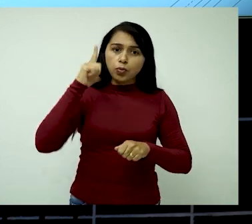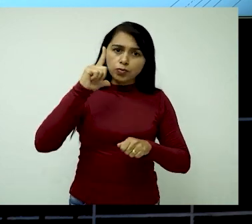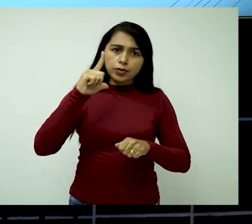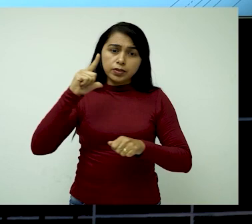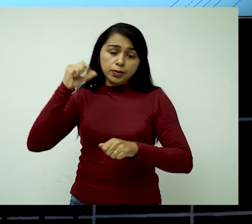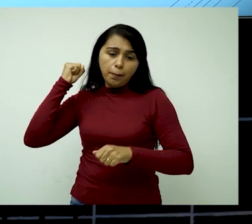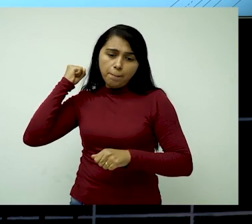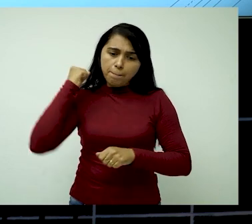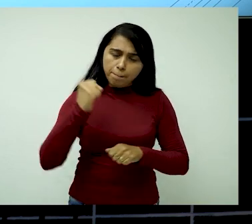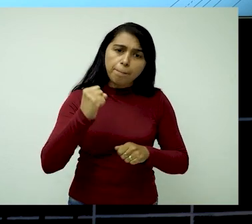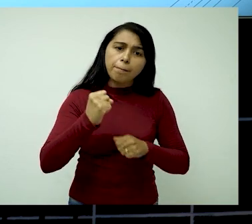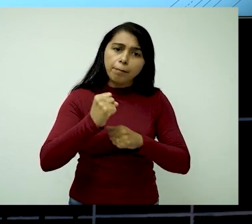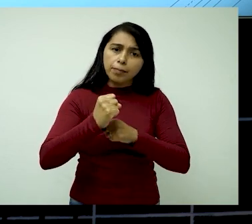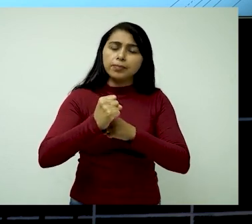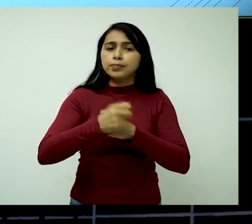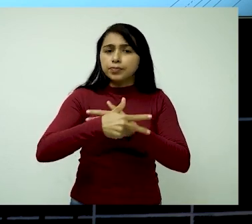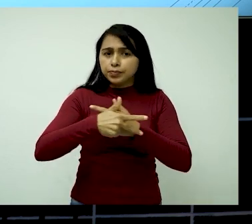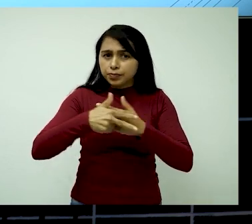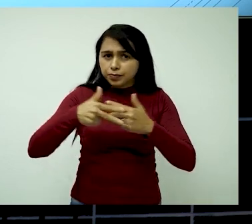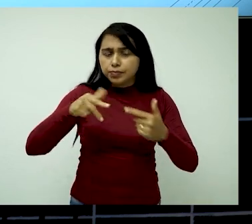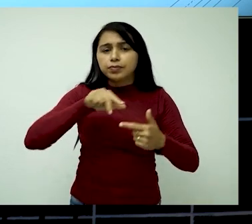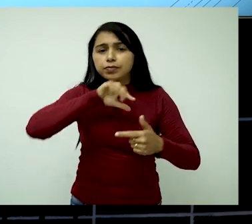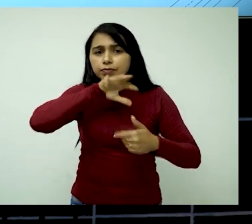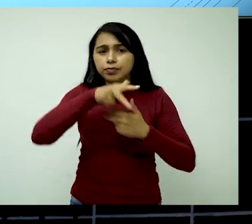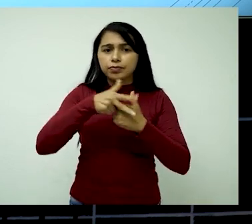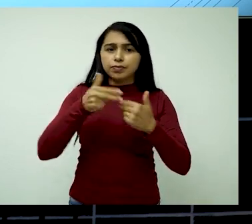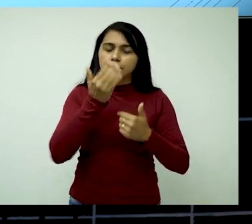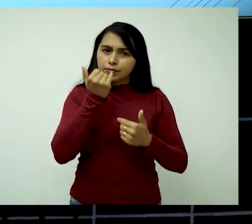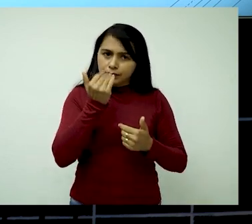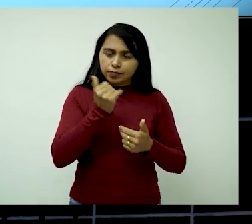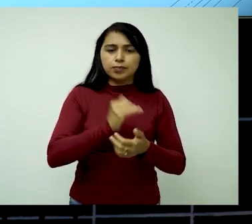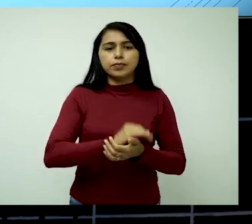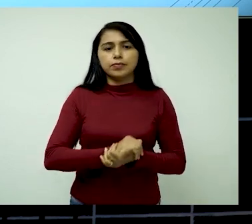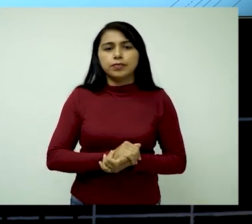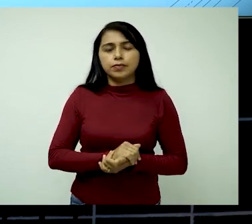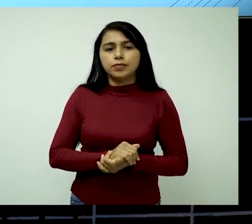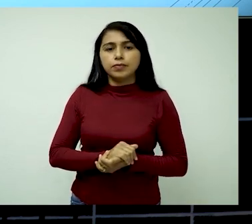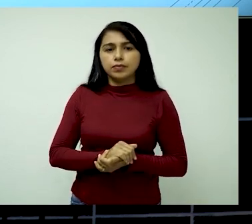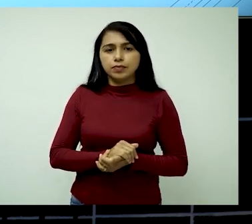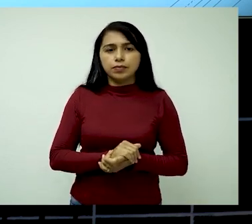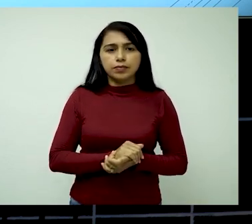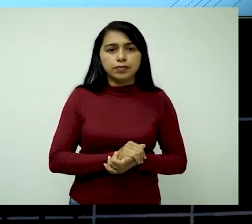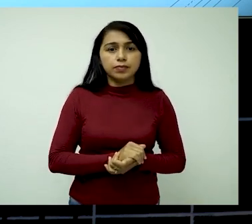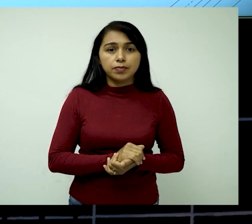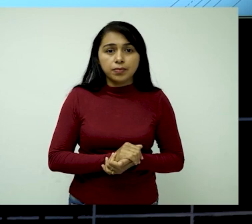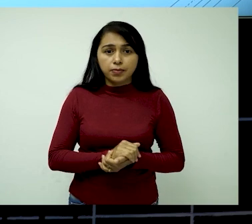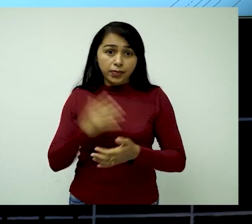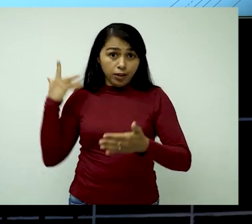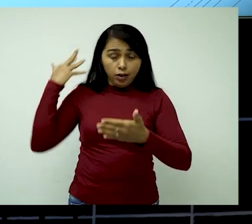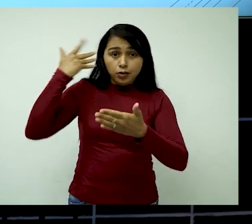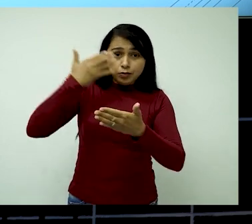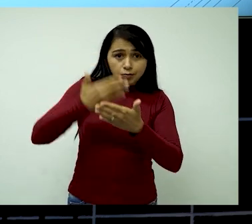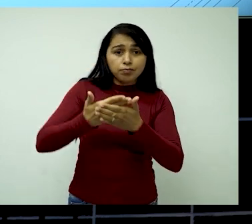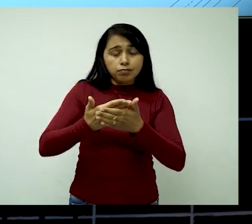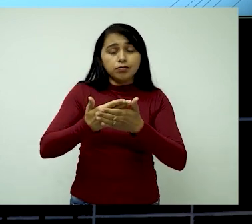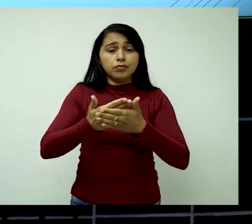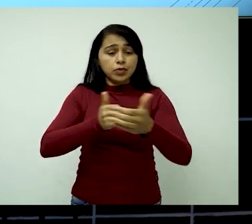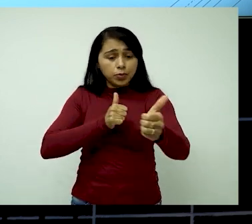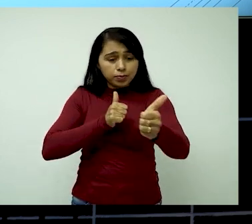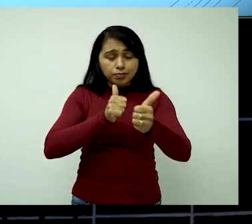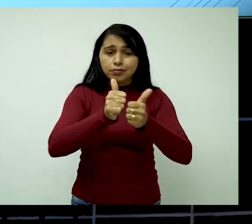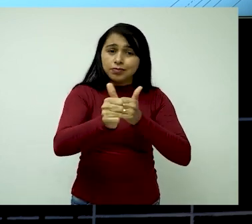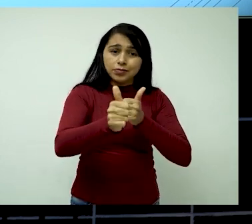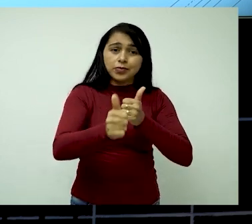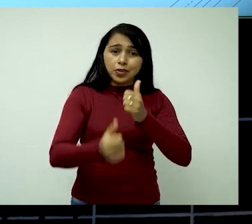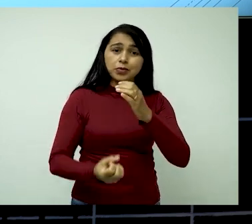os objetos, os alimentos para a sua sobrevivência. Então, o histórico do atletismo ele surge